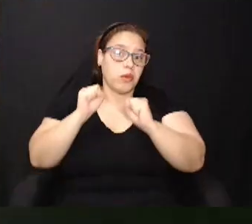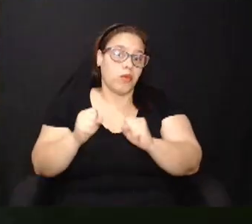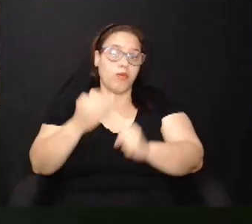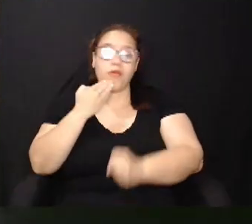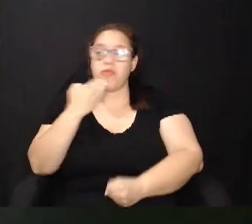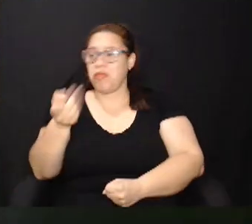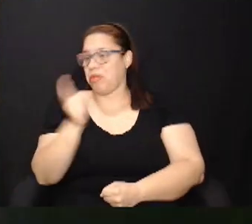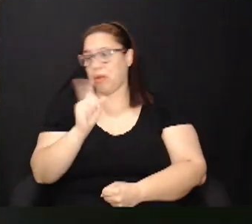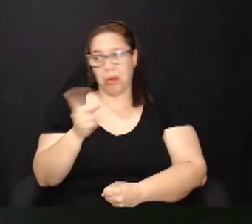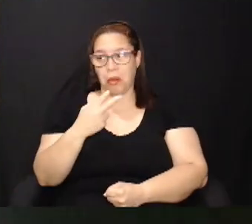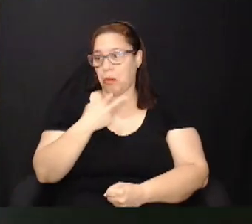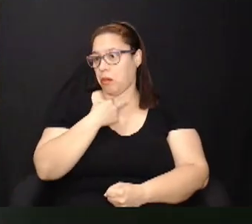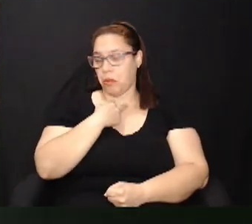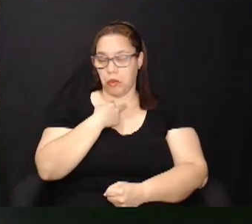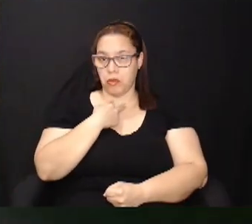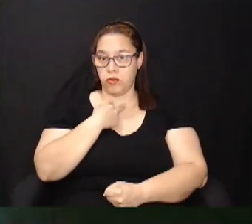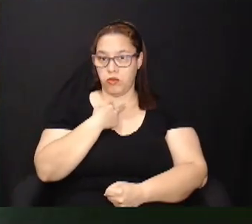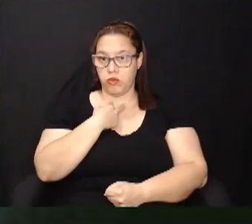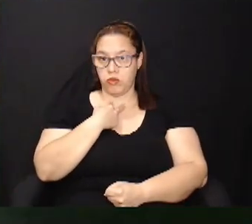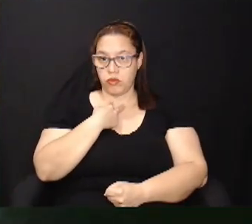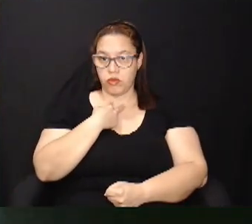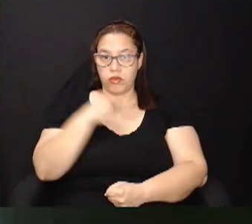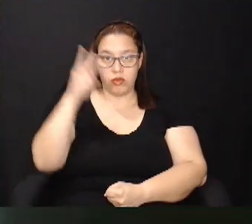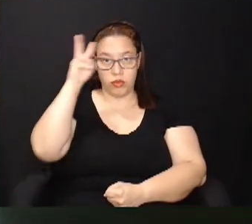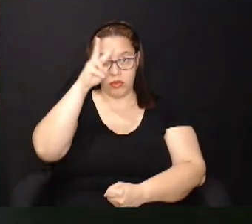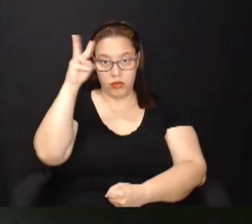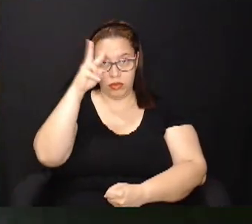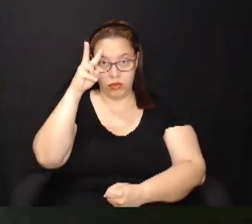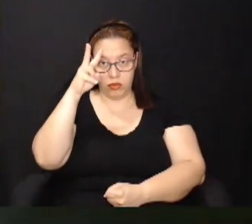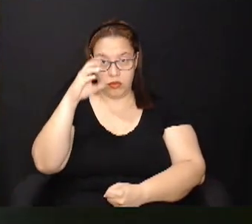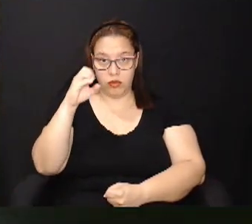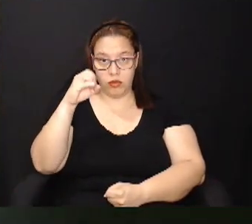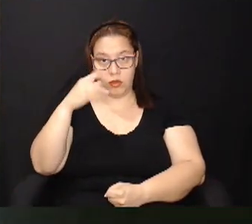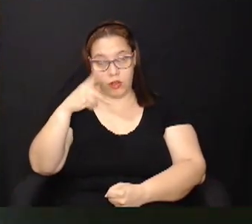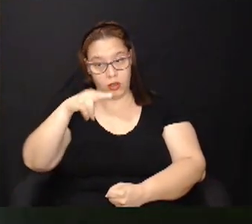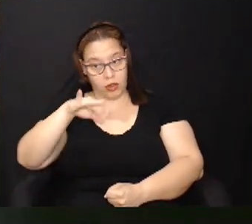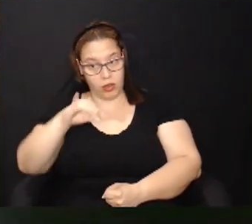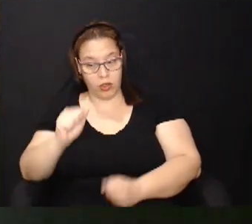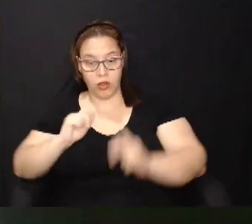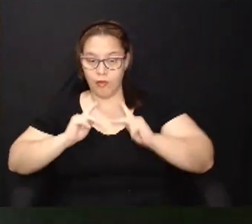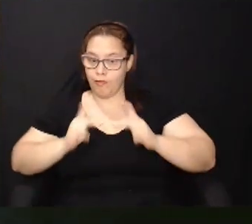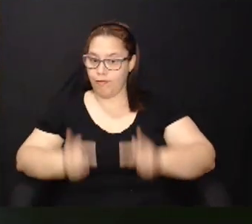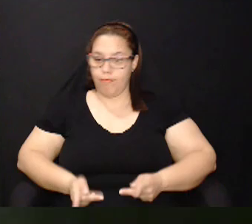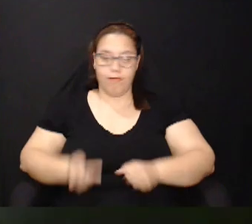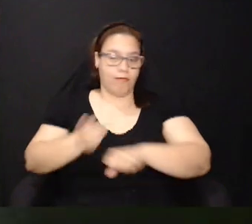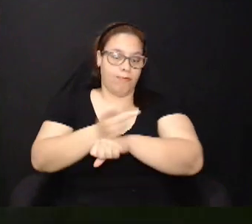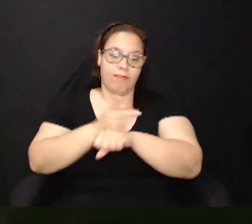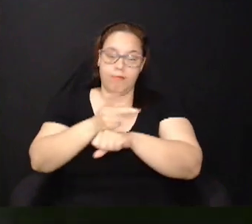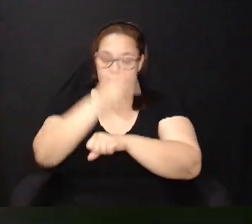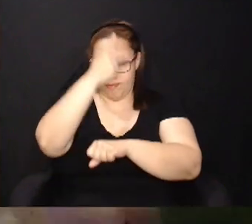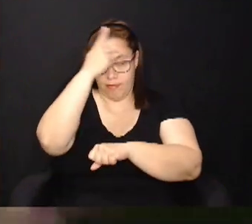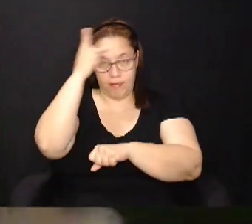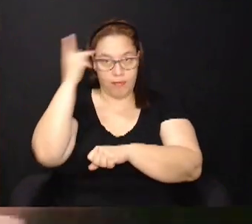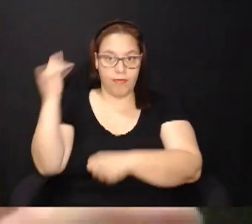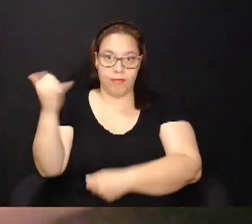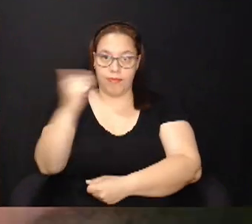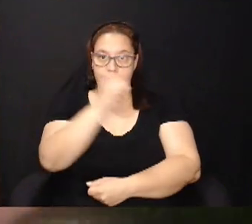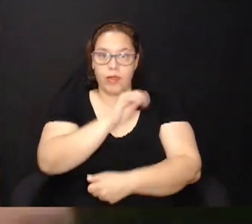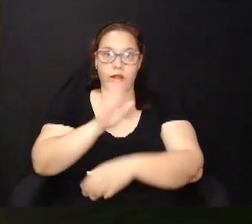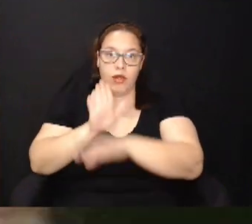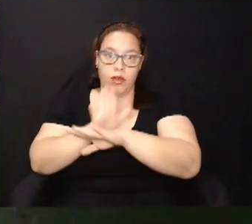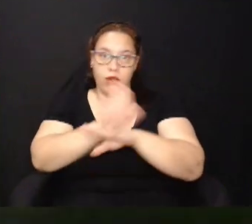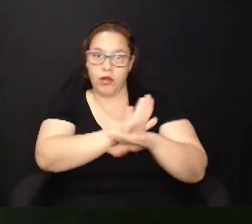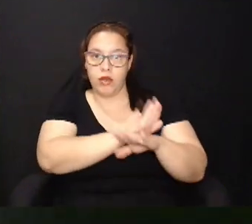podem. Então, nesse caso, eu lembro que a companhia ela não tem nem condição humana de procurar as pessoas no aeroporto para oferecer para cada um o que deveria